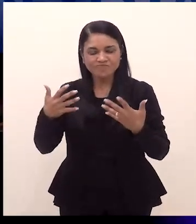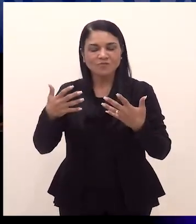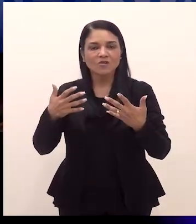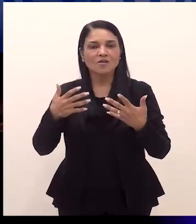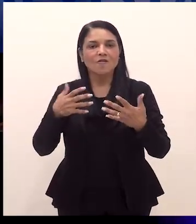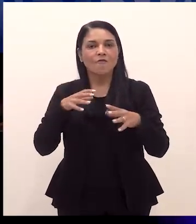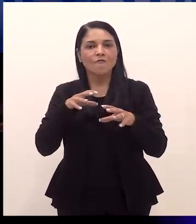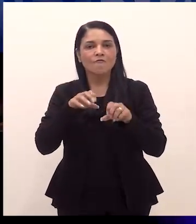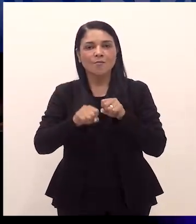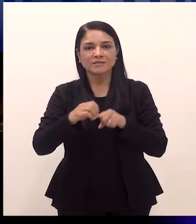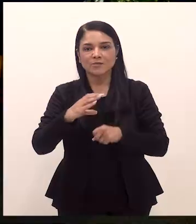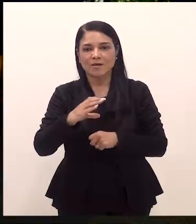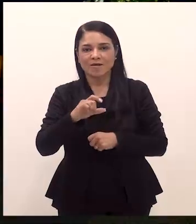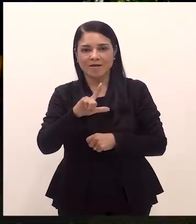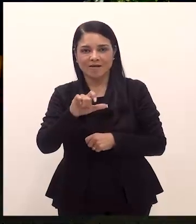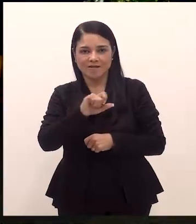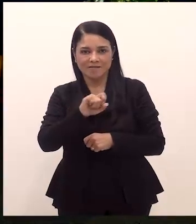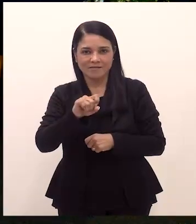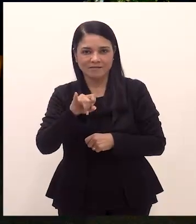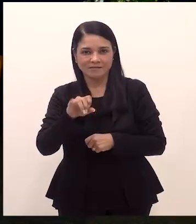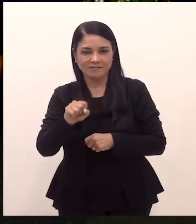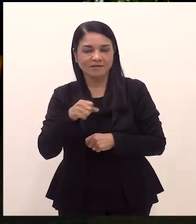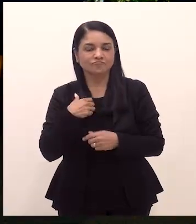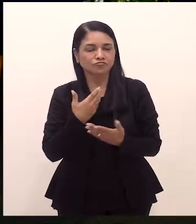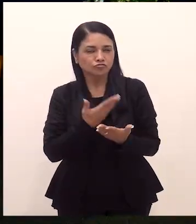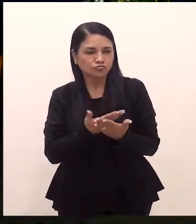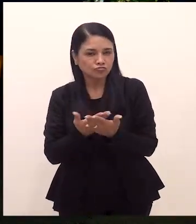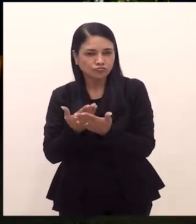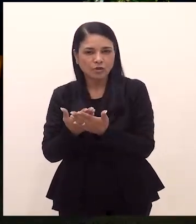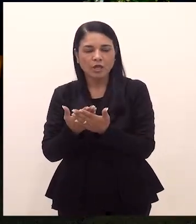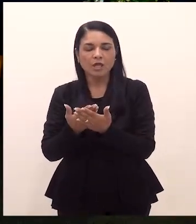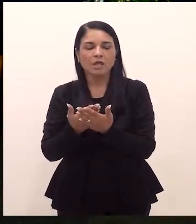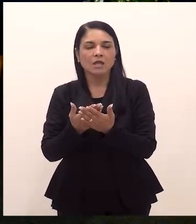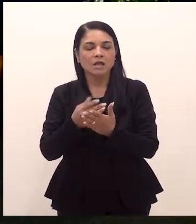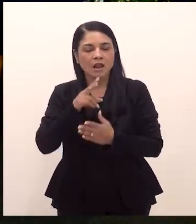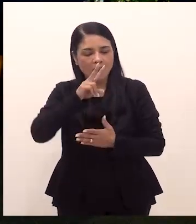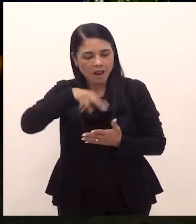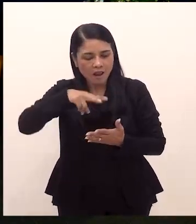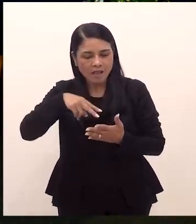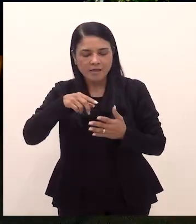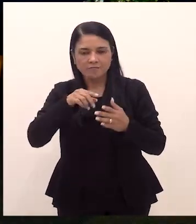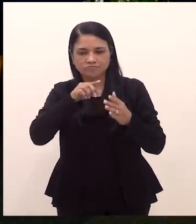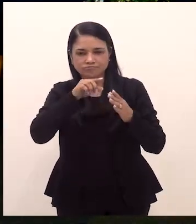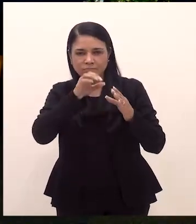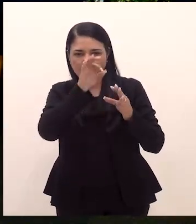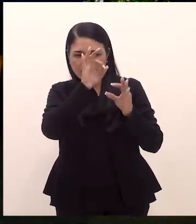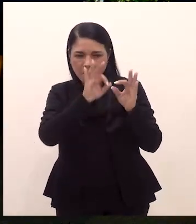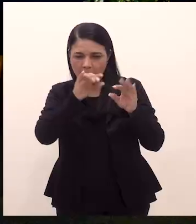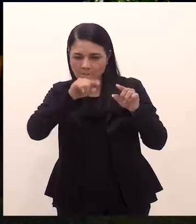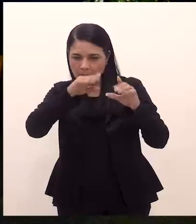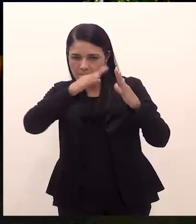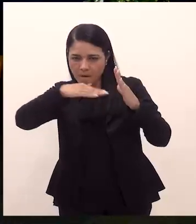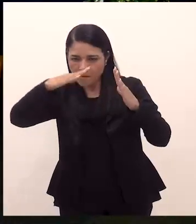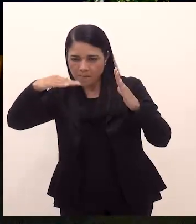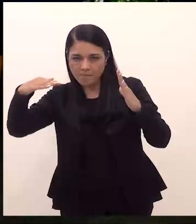formação clássica em casa. Né? Comecei a estudar cedo, aprendi a ler partitura e